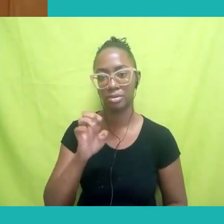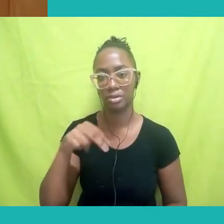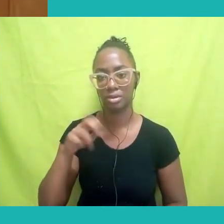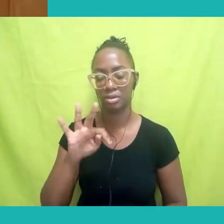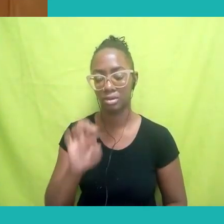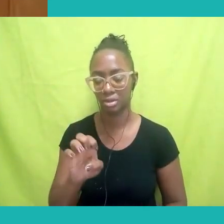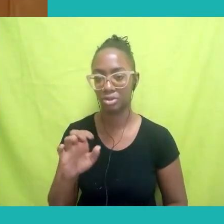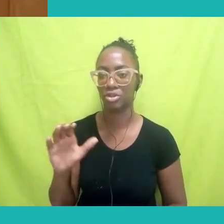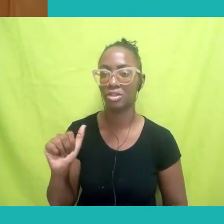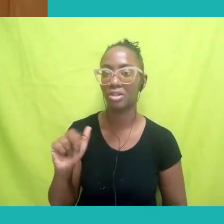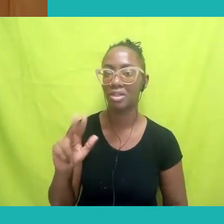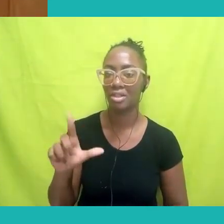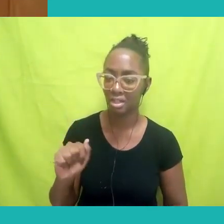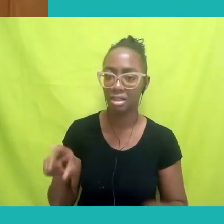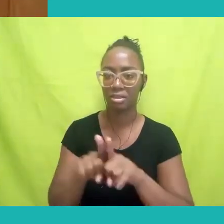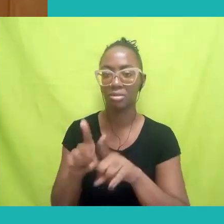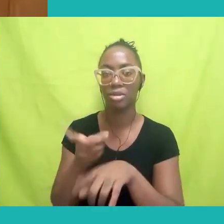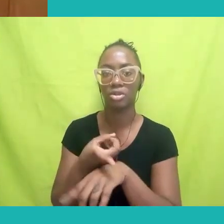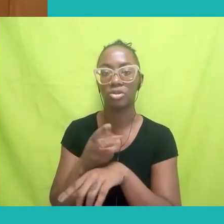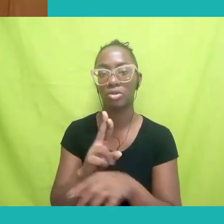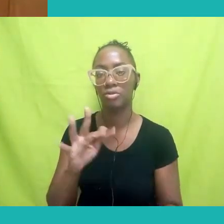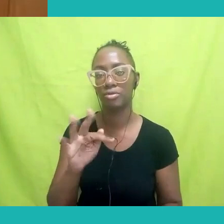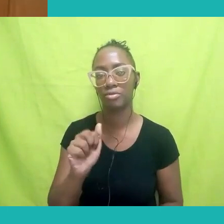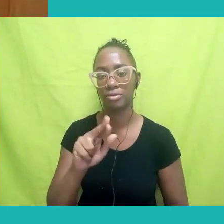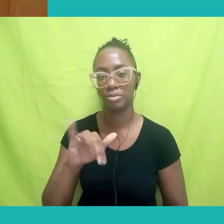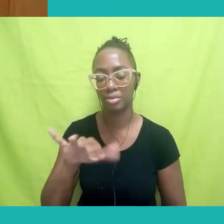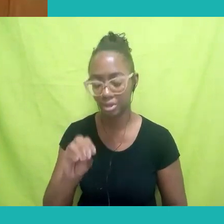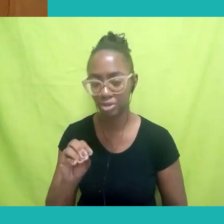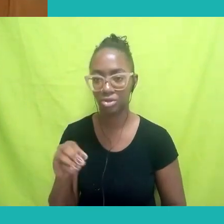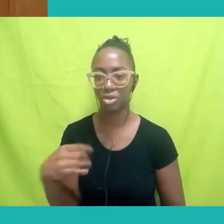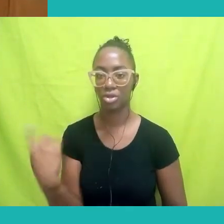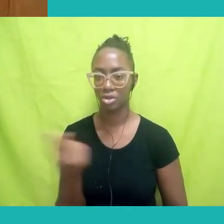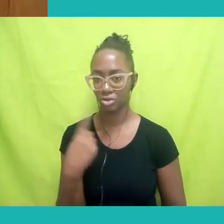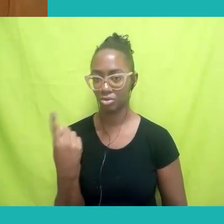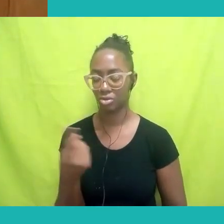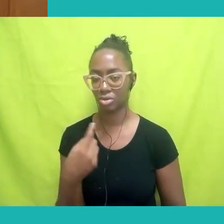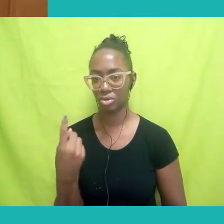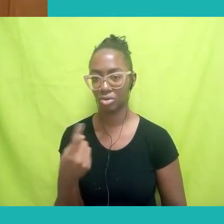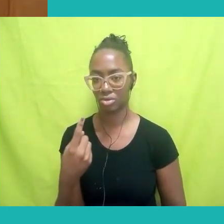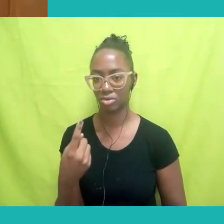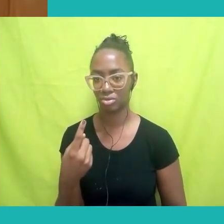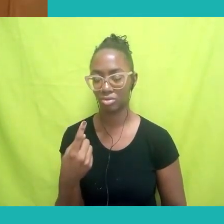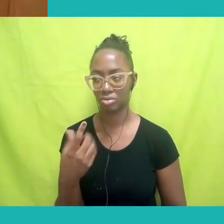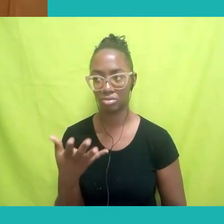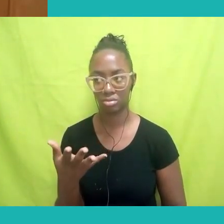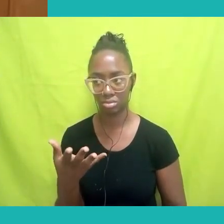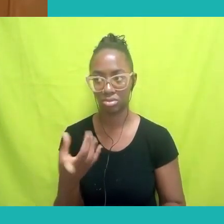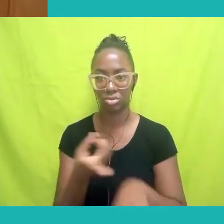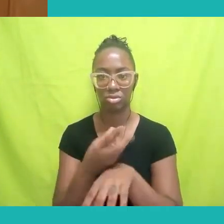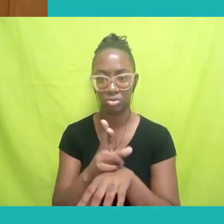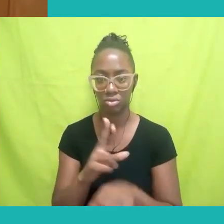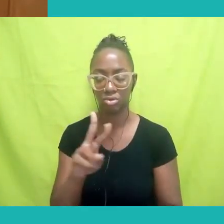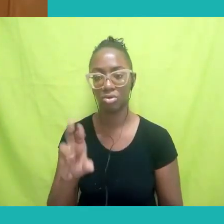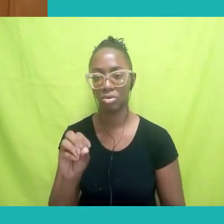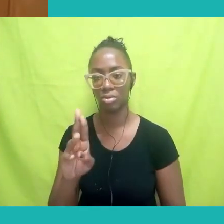o doutor Fabrício e o nosso doutor Roberto Carlos, que tão